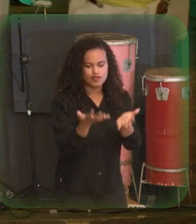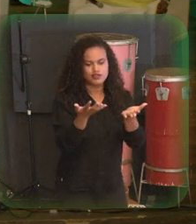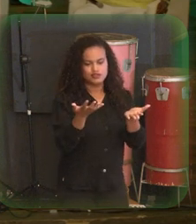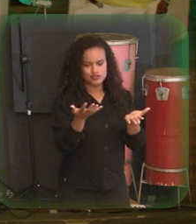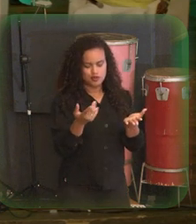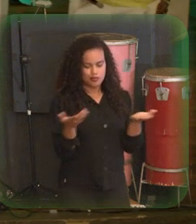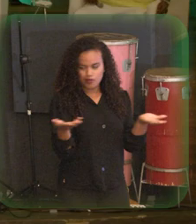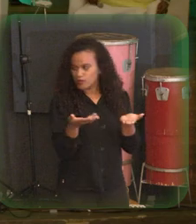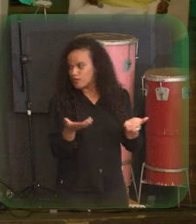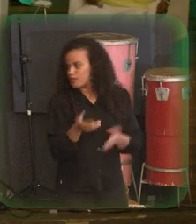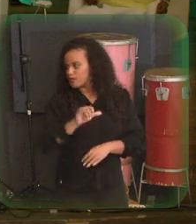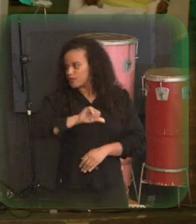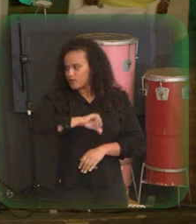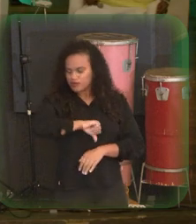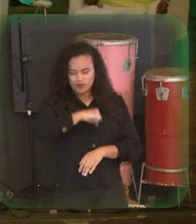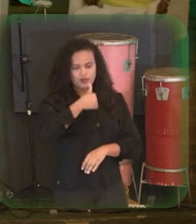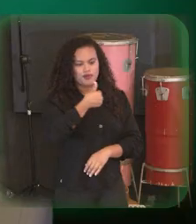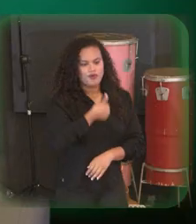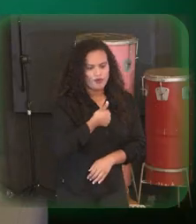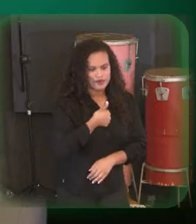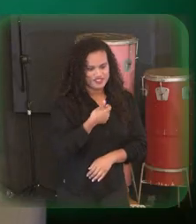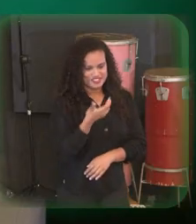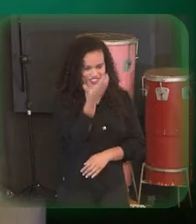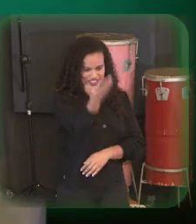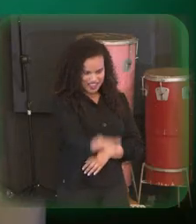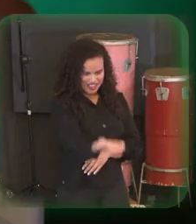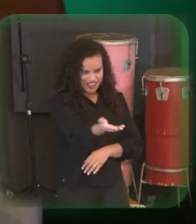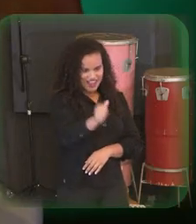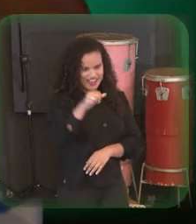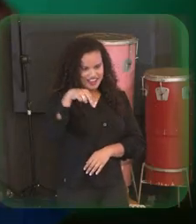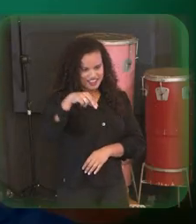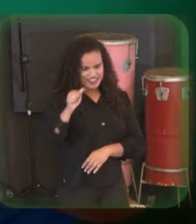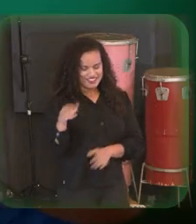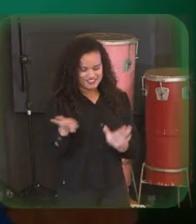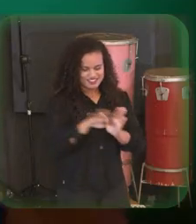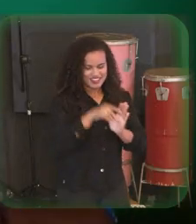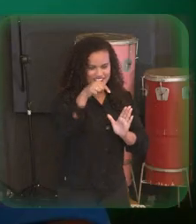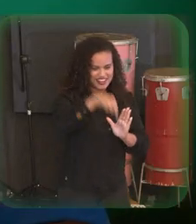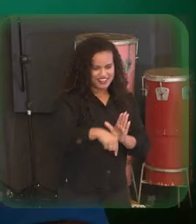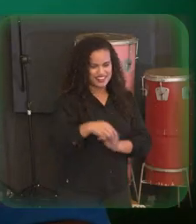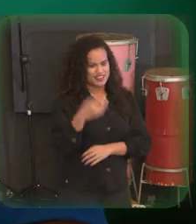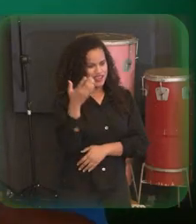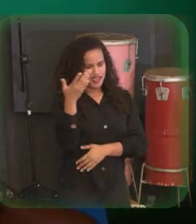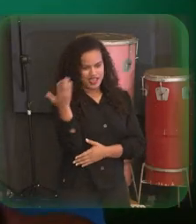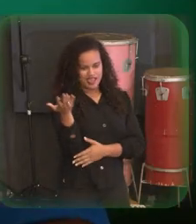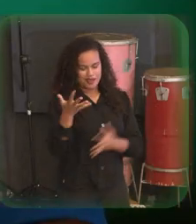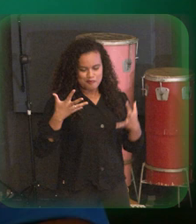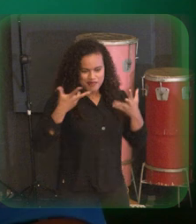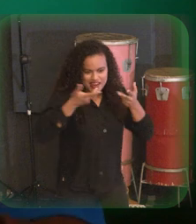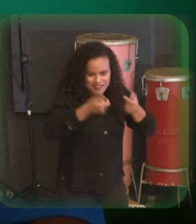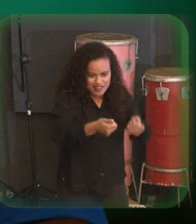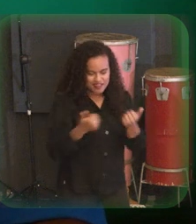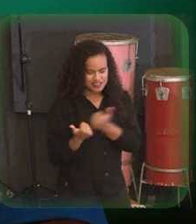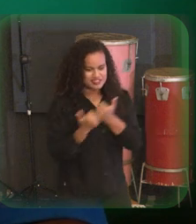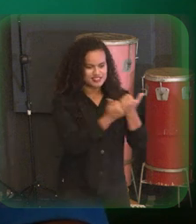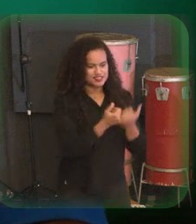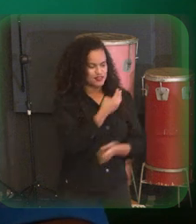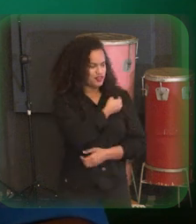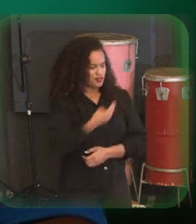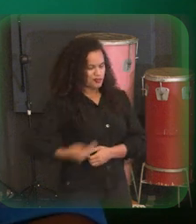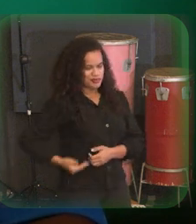de hoje, Ana chegar aqui parecendo uma diva e ser assessora do ministro, uma mulher negra